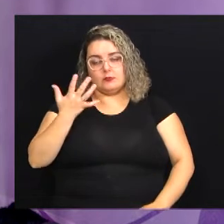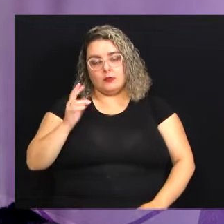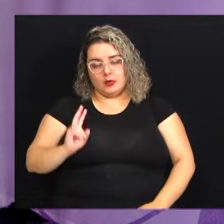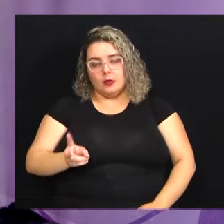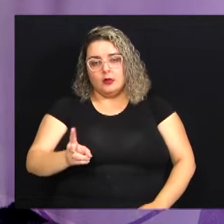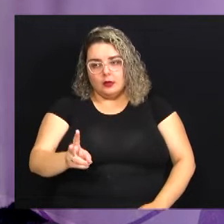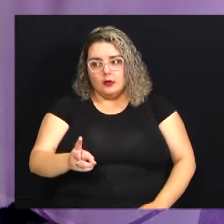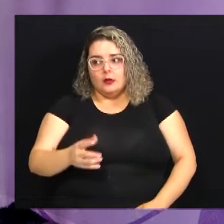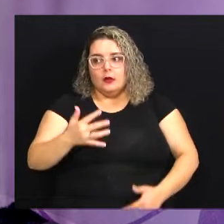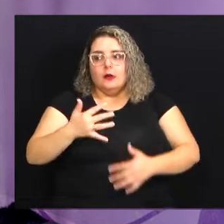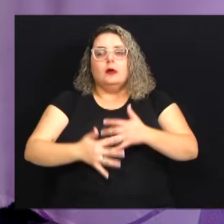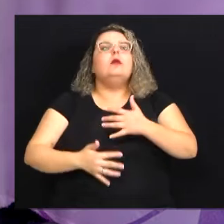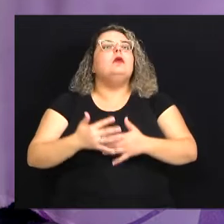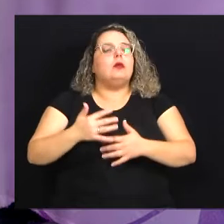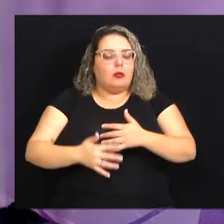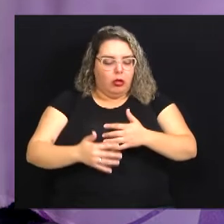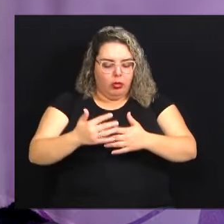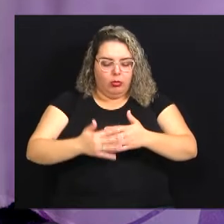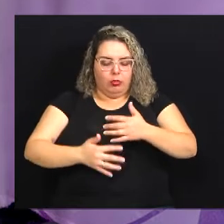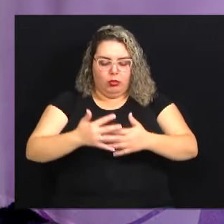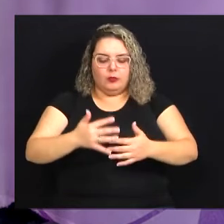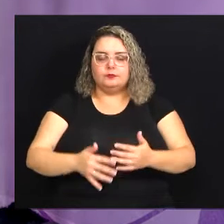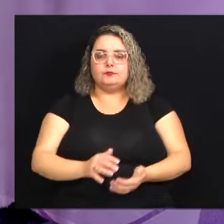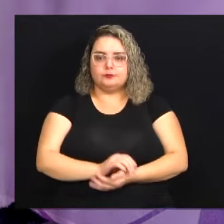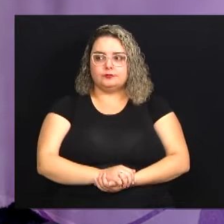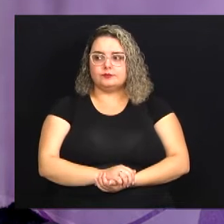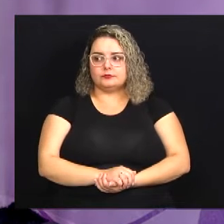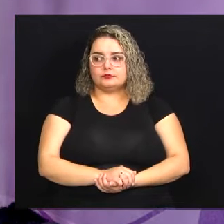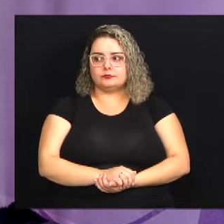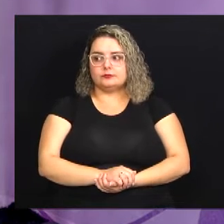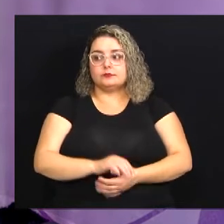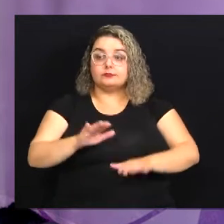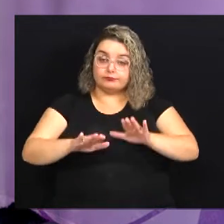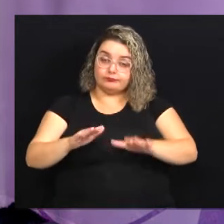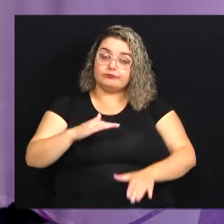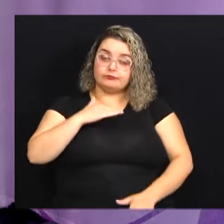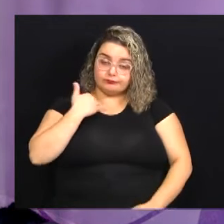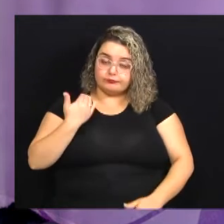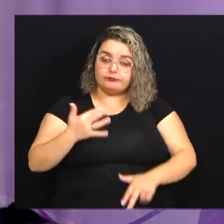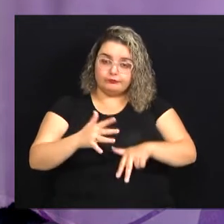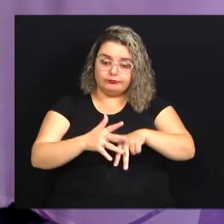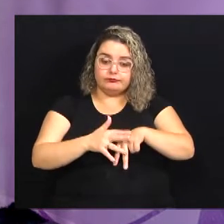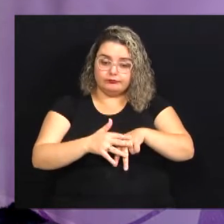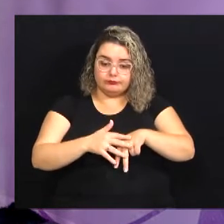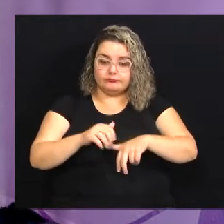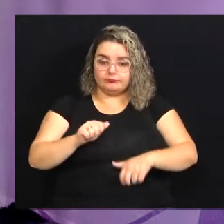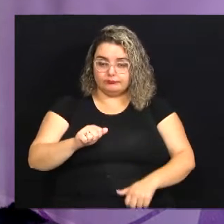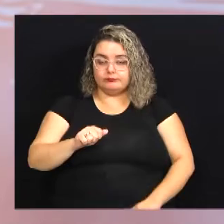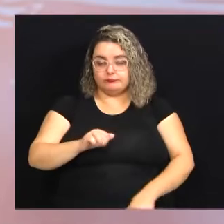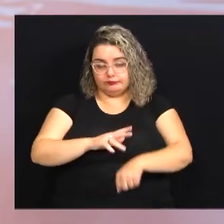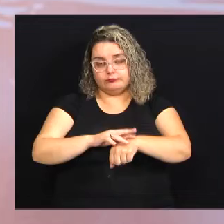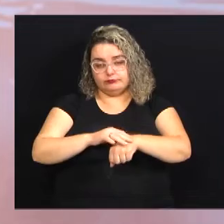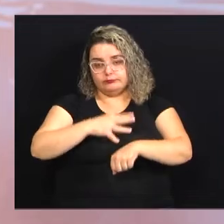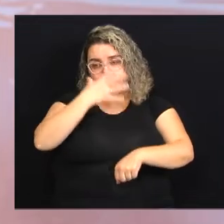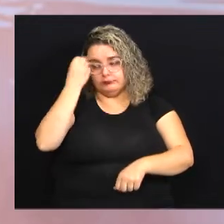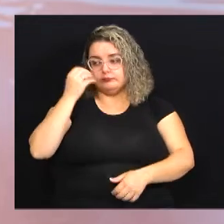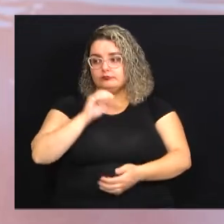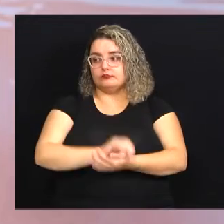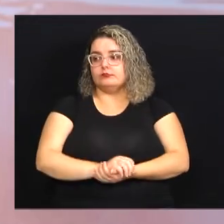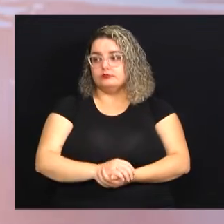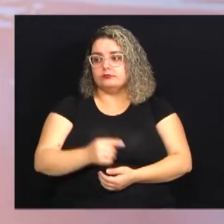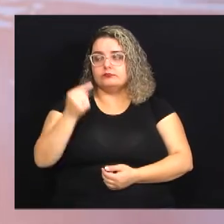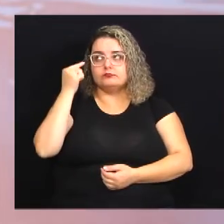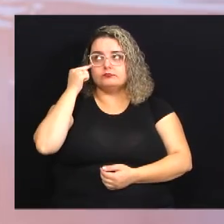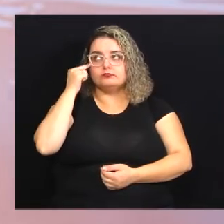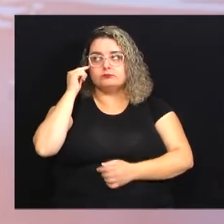intercorrentes que comprometem e até às vezes levam a óbito um paciente de Alzheimer. Doutora, até estou pensando